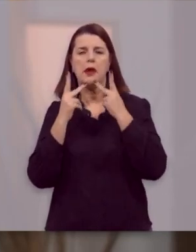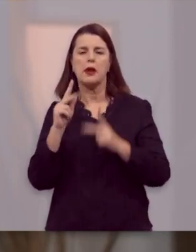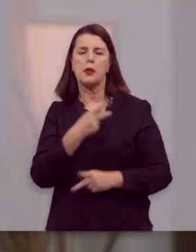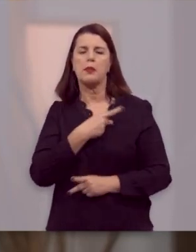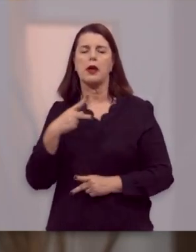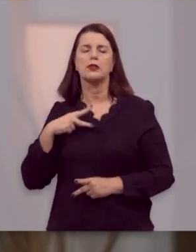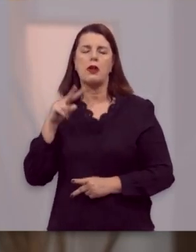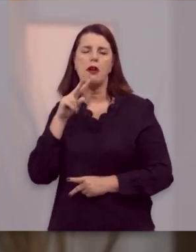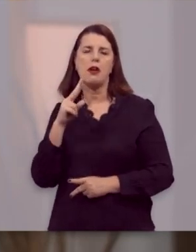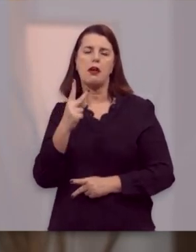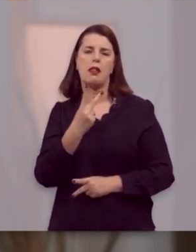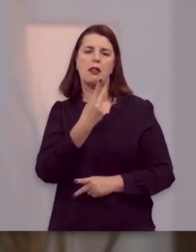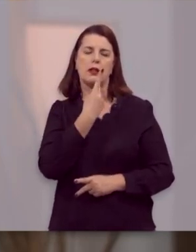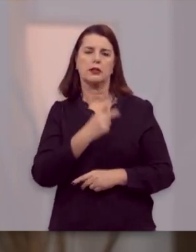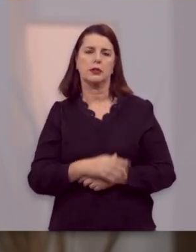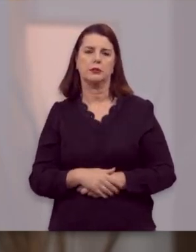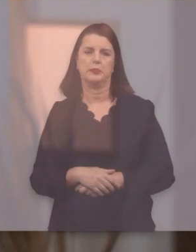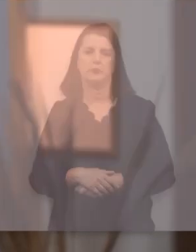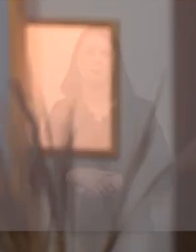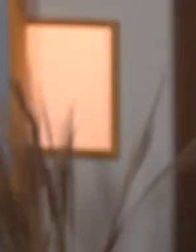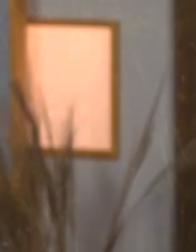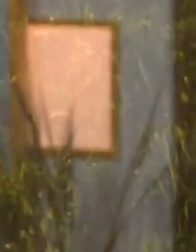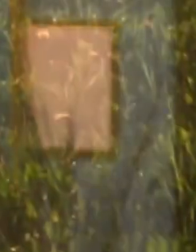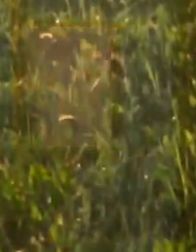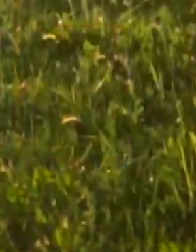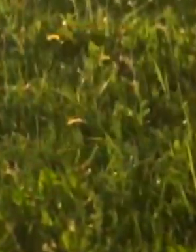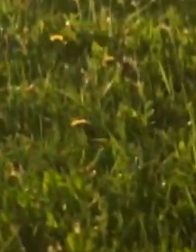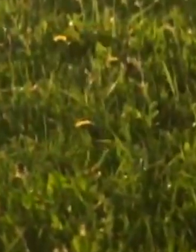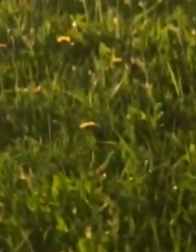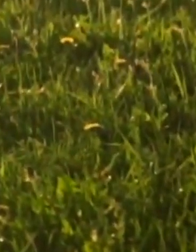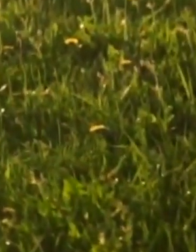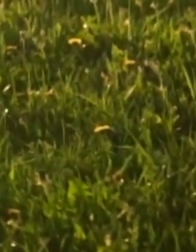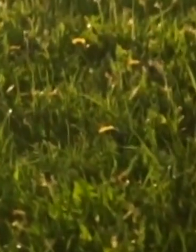seguida, com o reverendo Hernandes Dias Lopes.